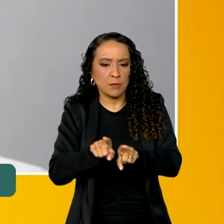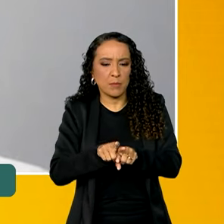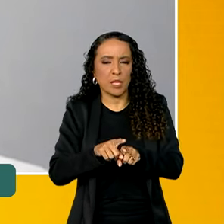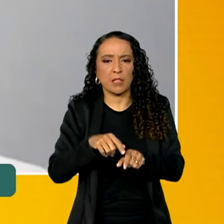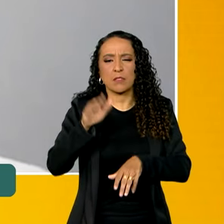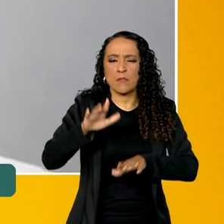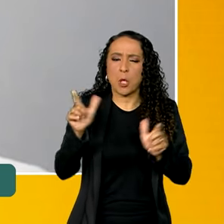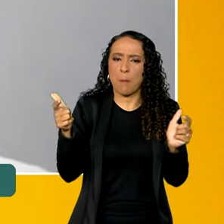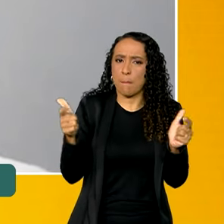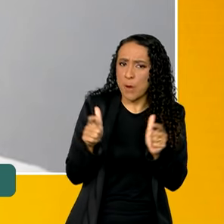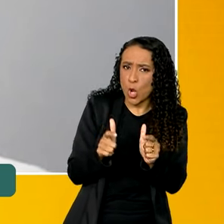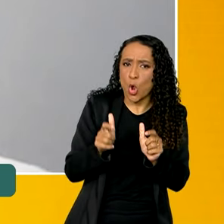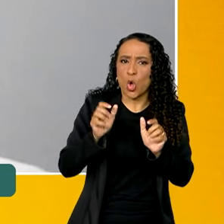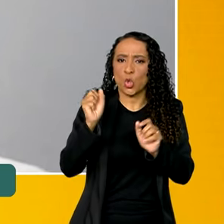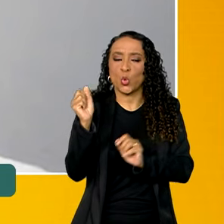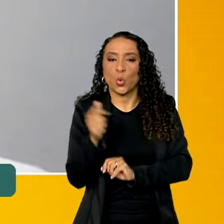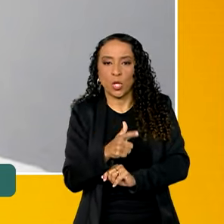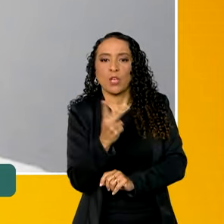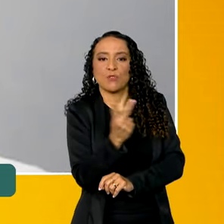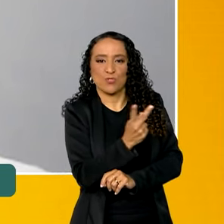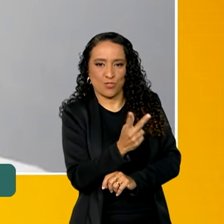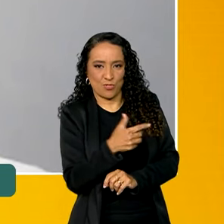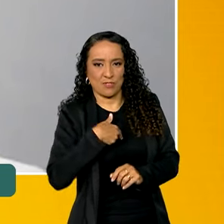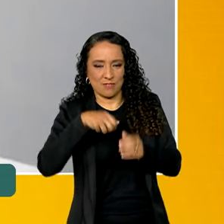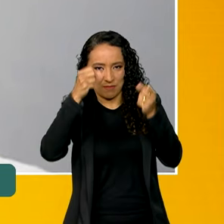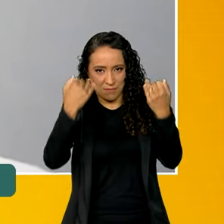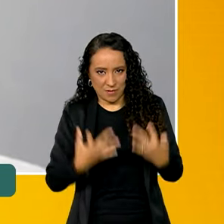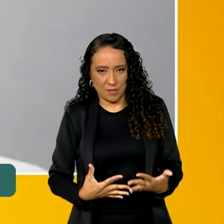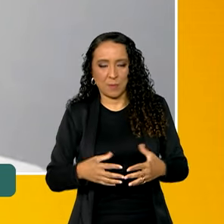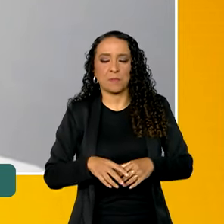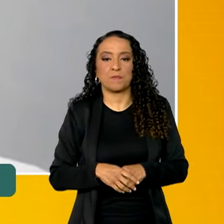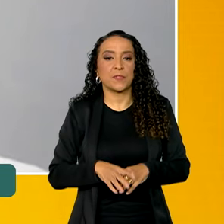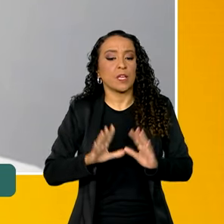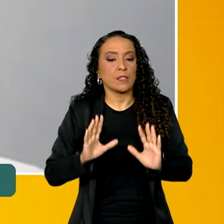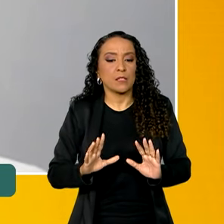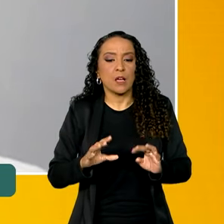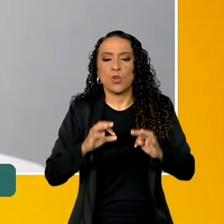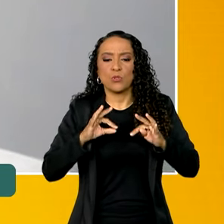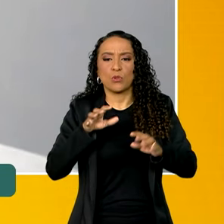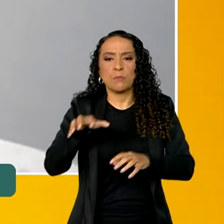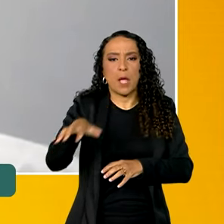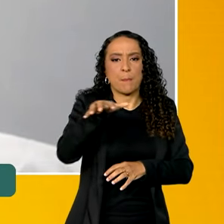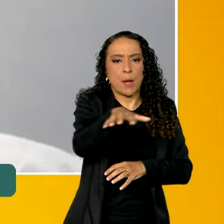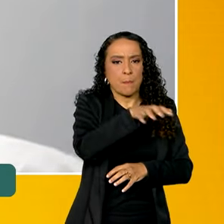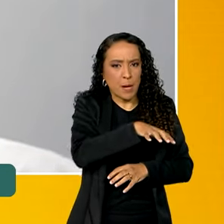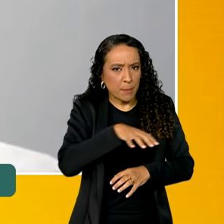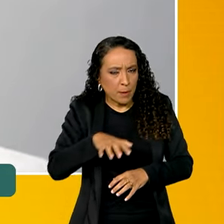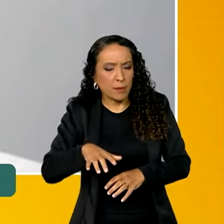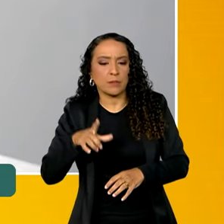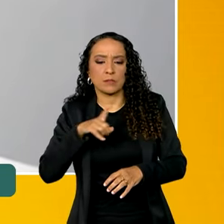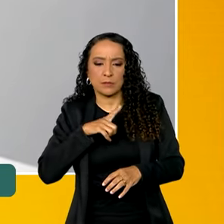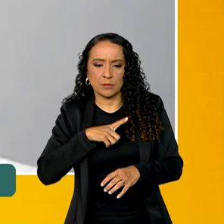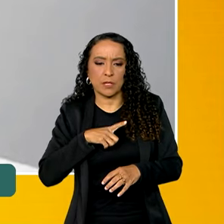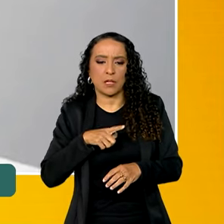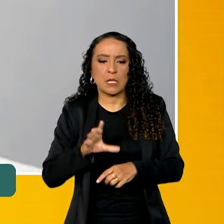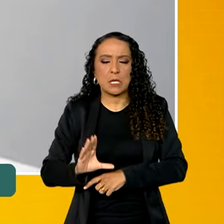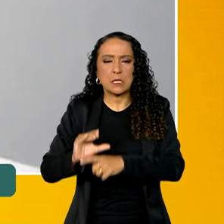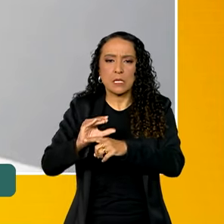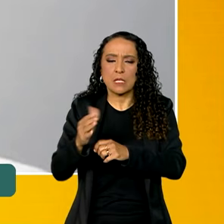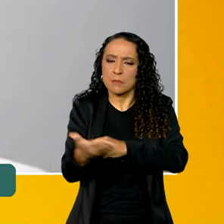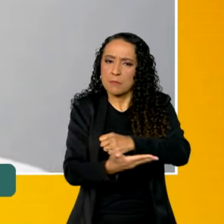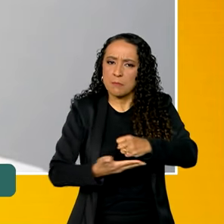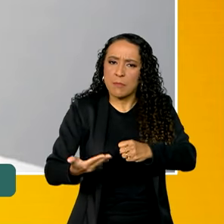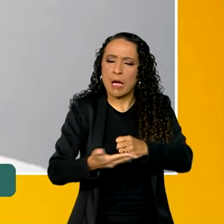menor proporção do que com os países que eu citei anteriormente. Em todos os campos de atuação do INPA, seja nas ciências